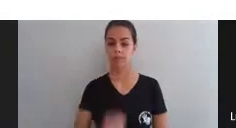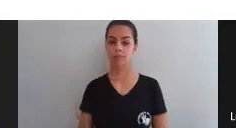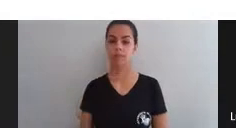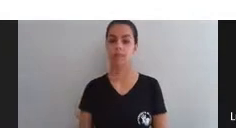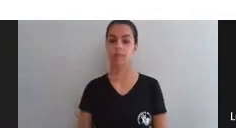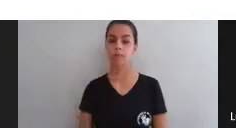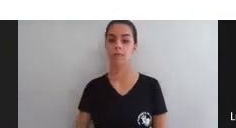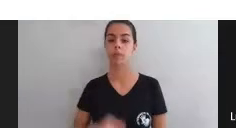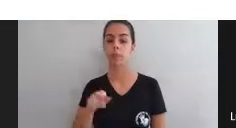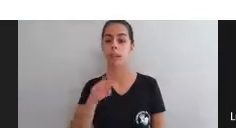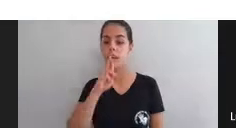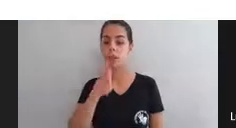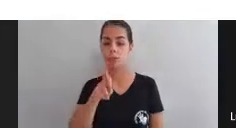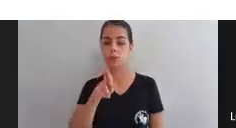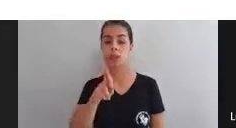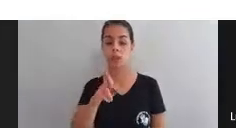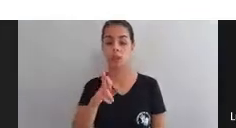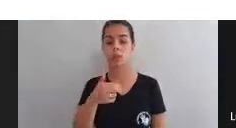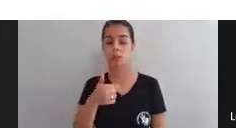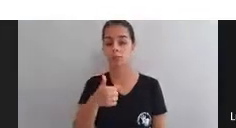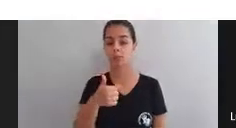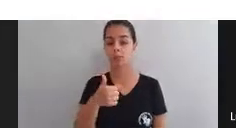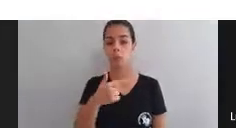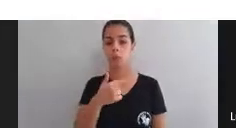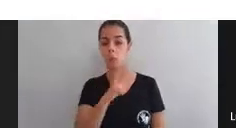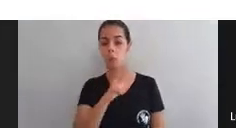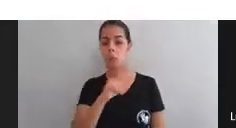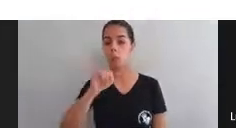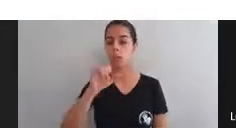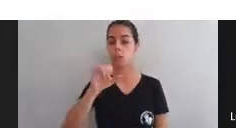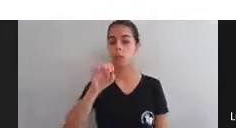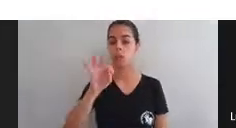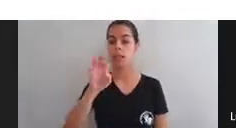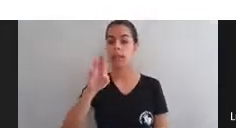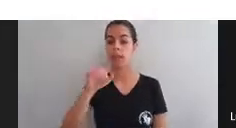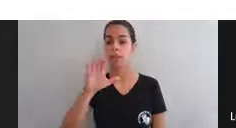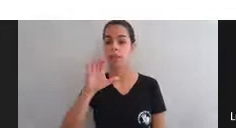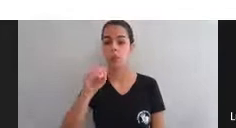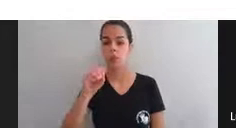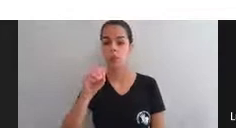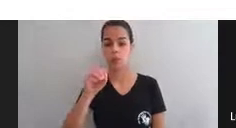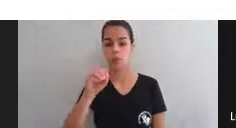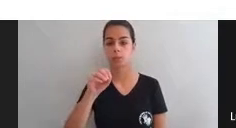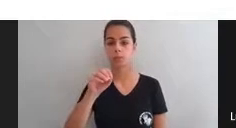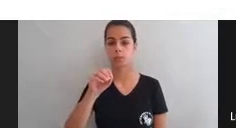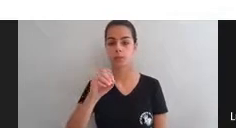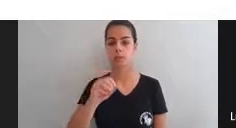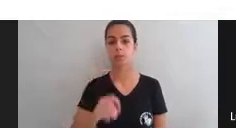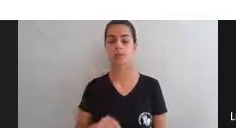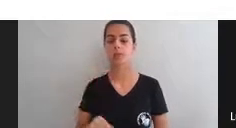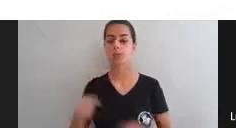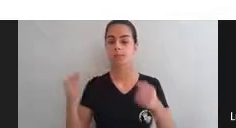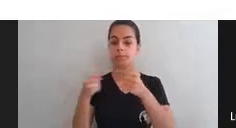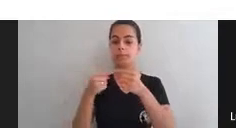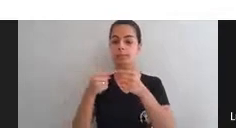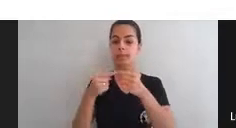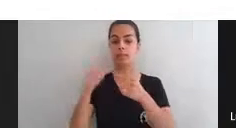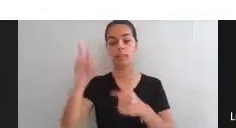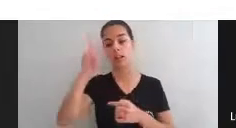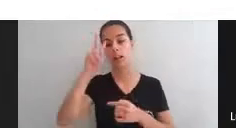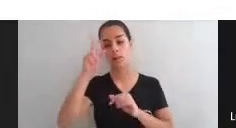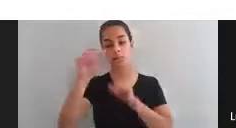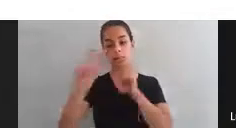para outra isotérmica, que conecta os pontos C e D, sendo que a gente só tem que lembrar de trocar